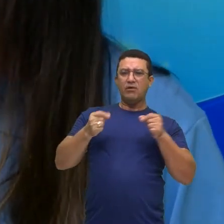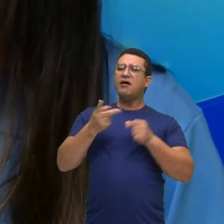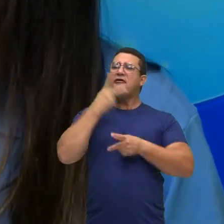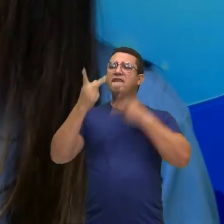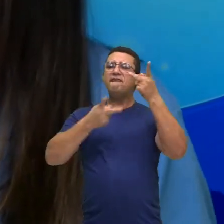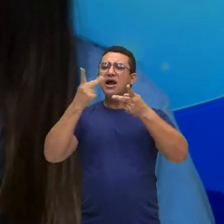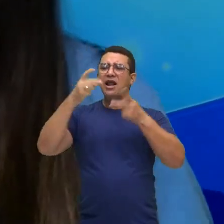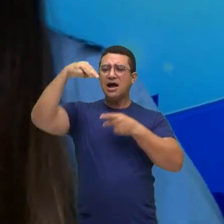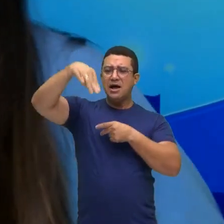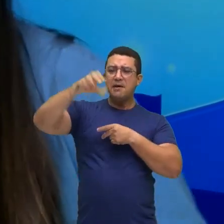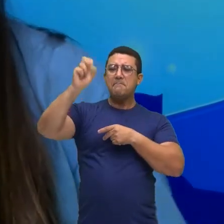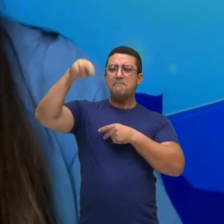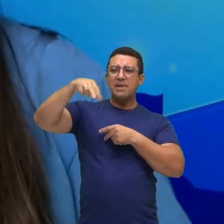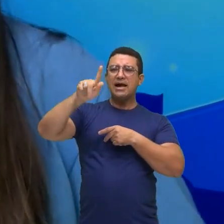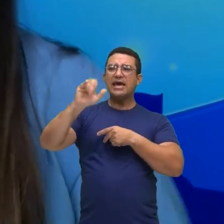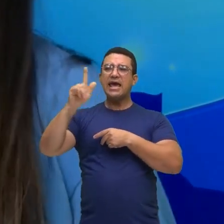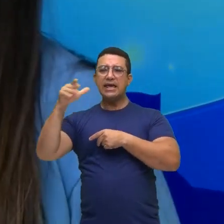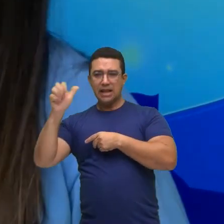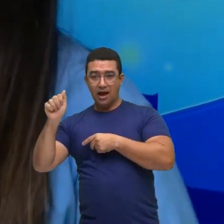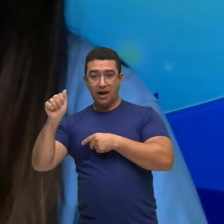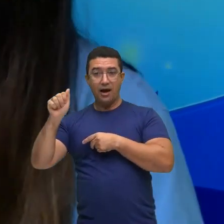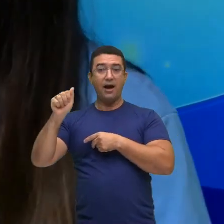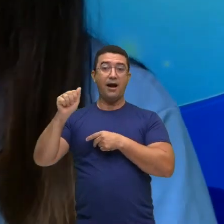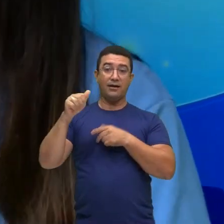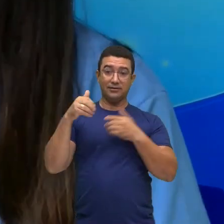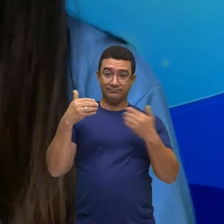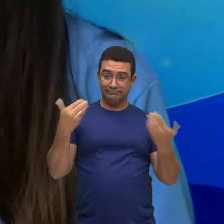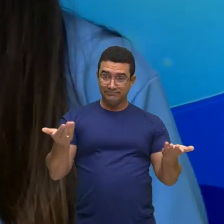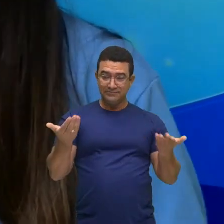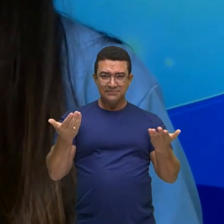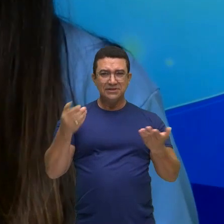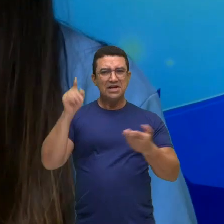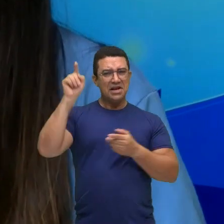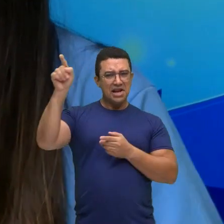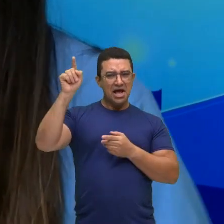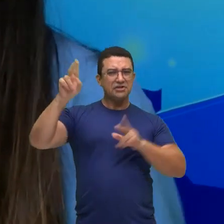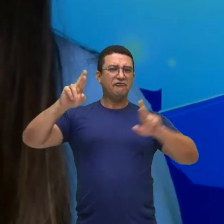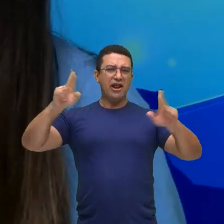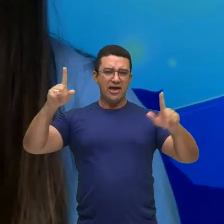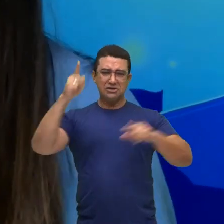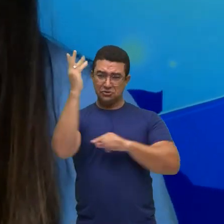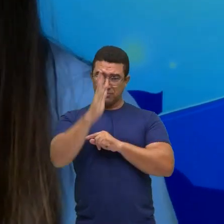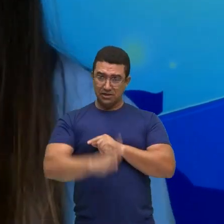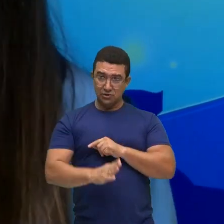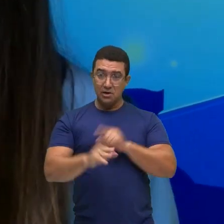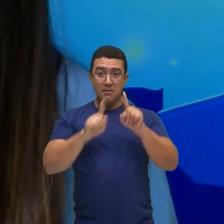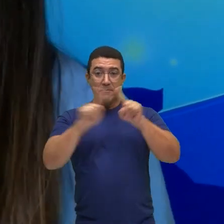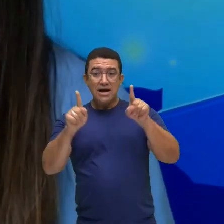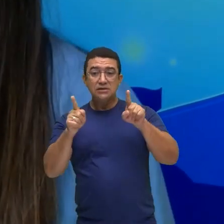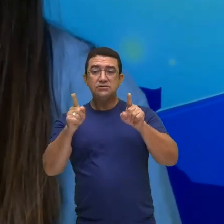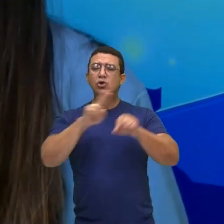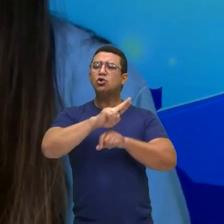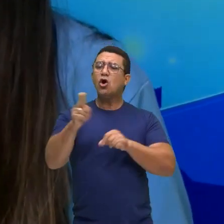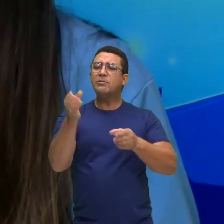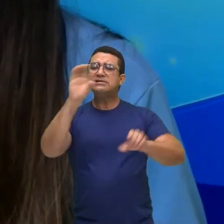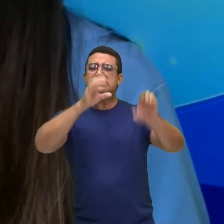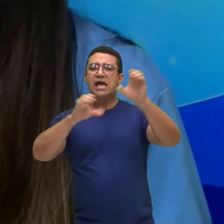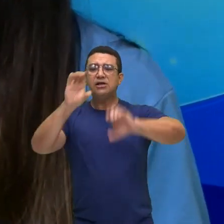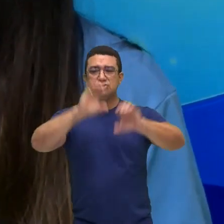Mas se eu falar mangífera índica, que é o nome científico da mangueira, ele vai entender. Então, assim, o nome científico,